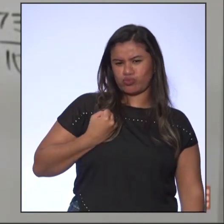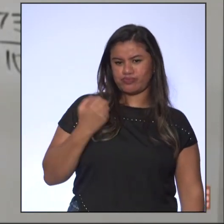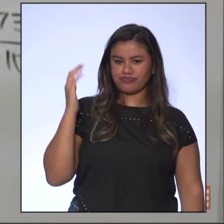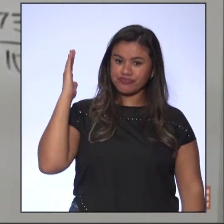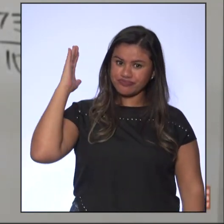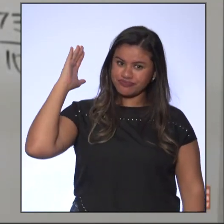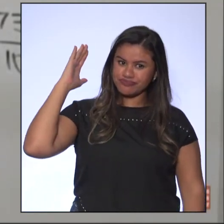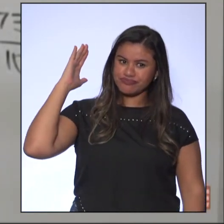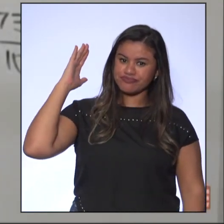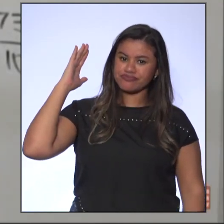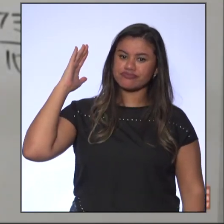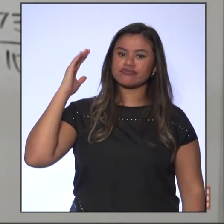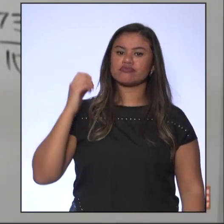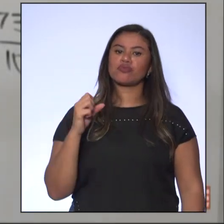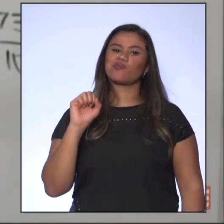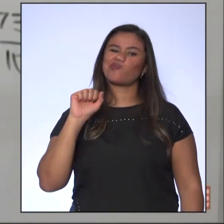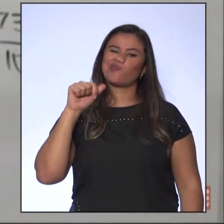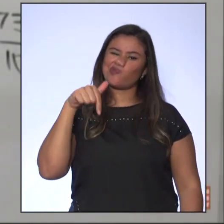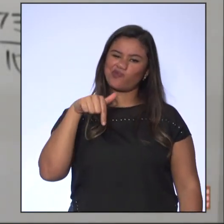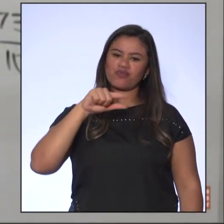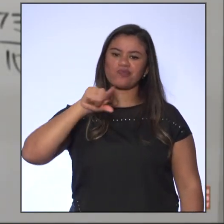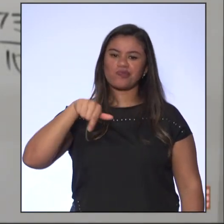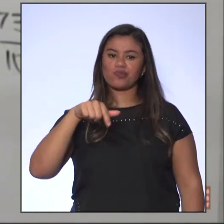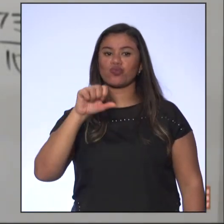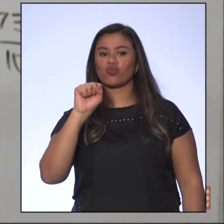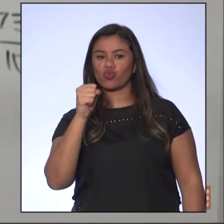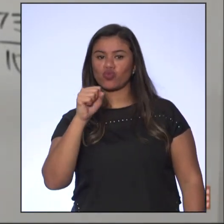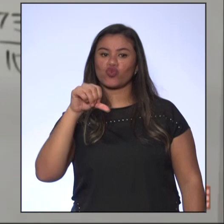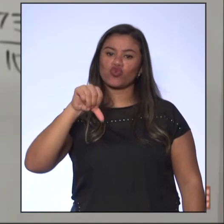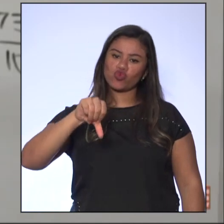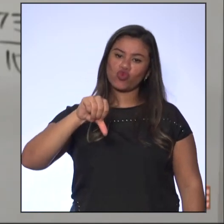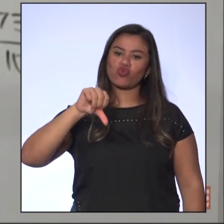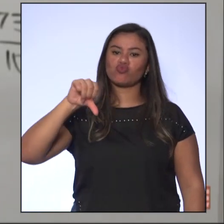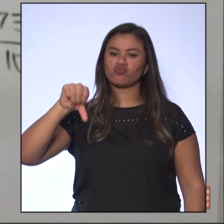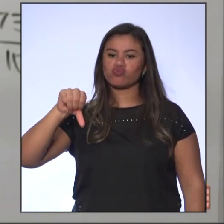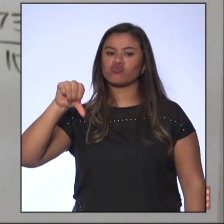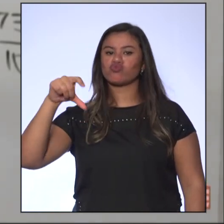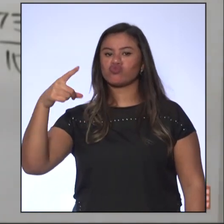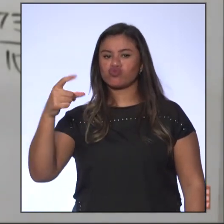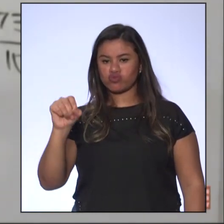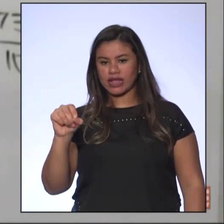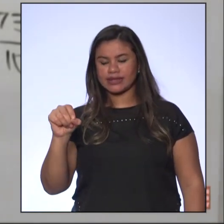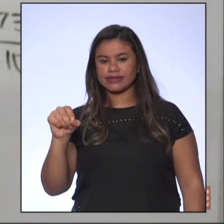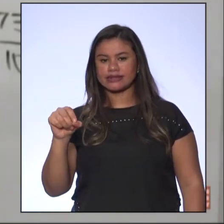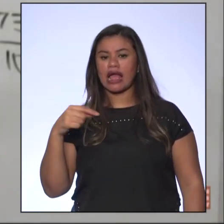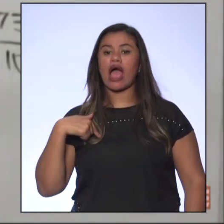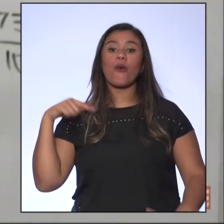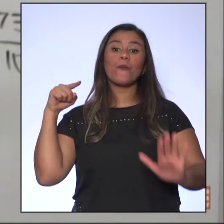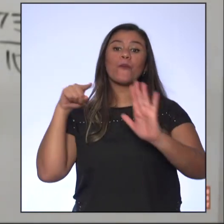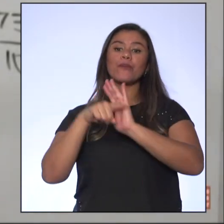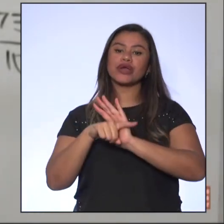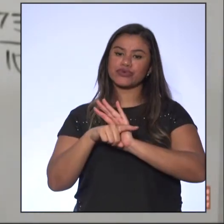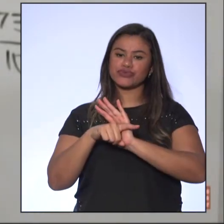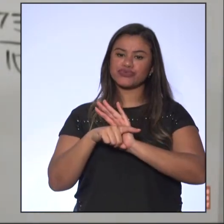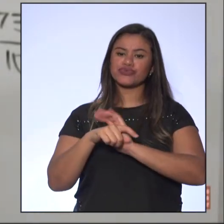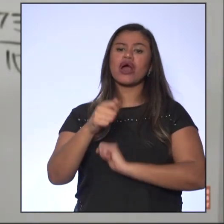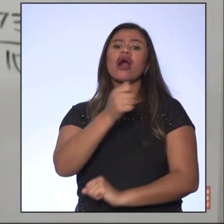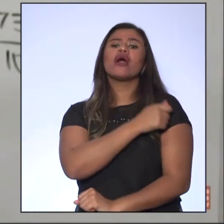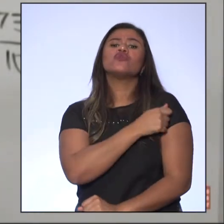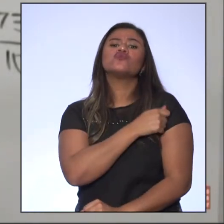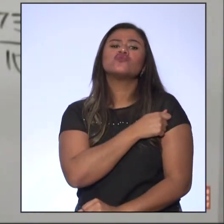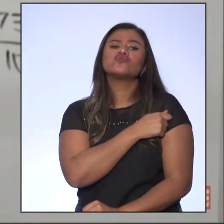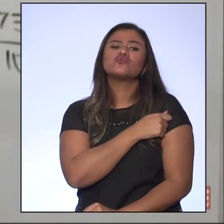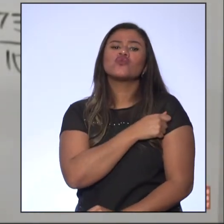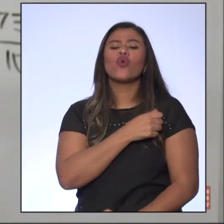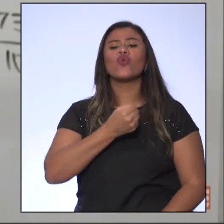7, 8, 9, 9, 10. Aí eu pergunto para você, meu querido aluno, quem é o